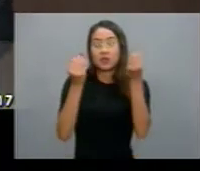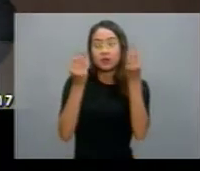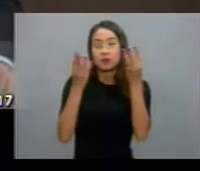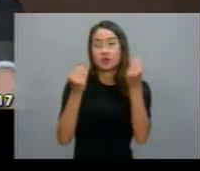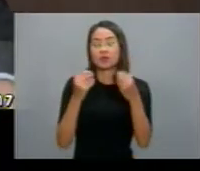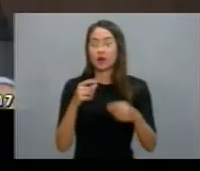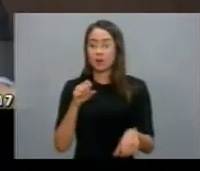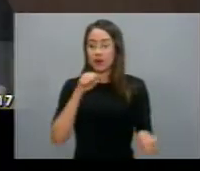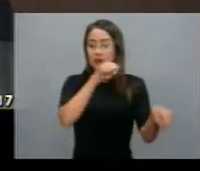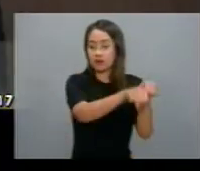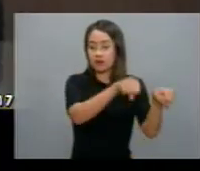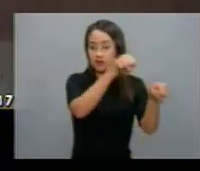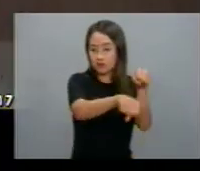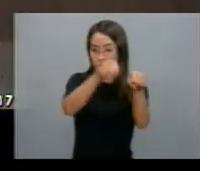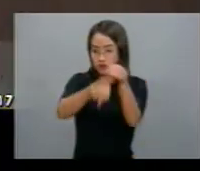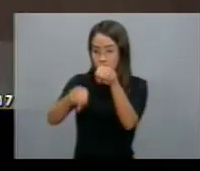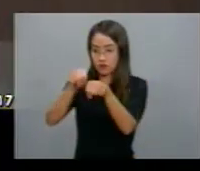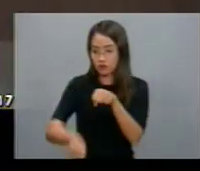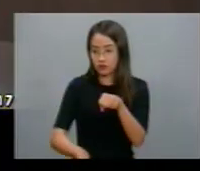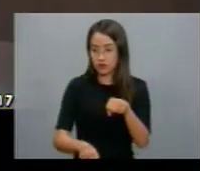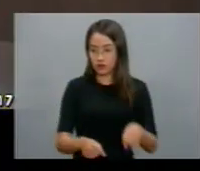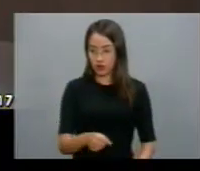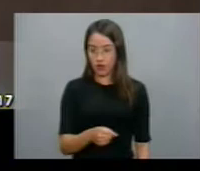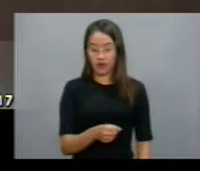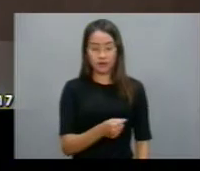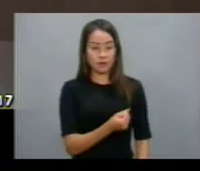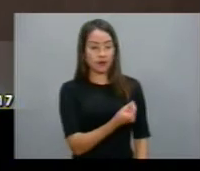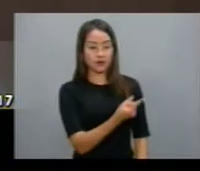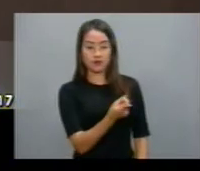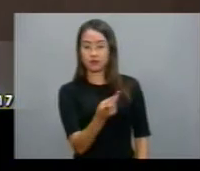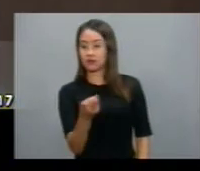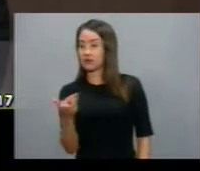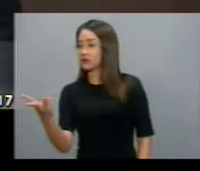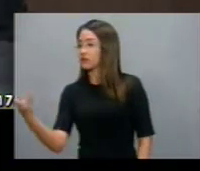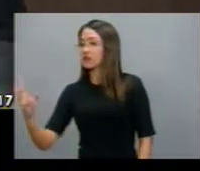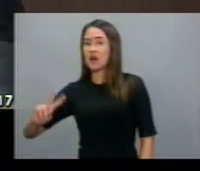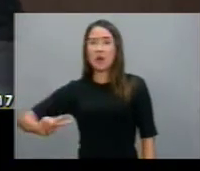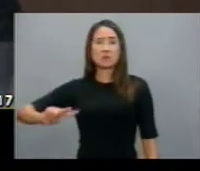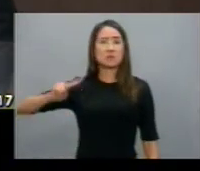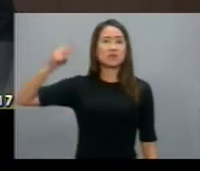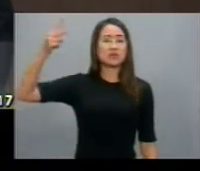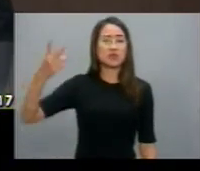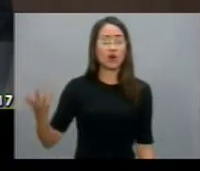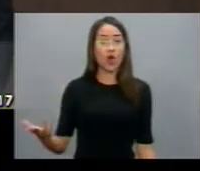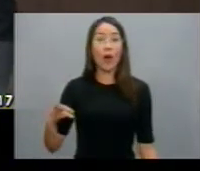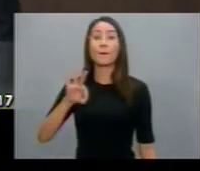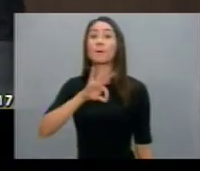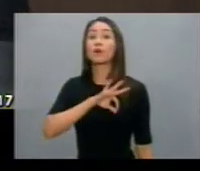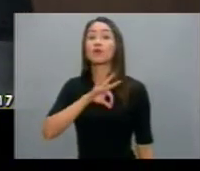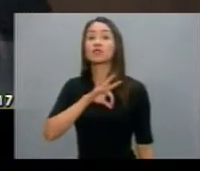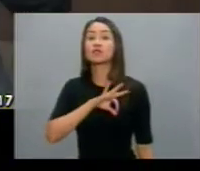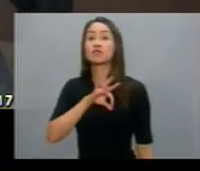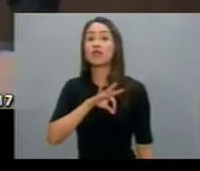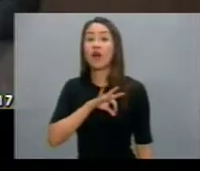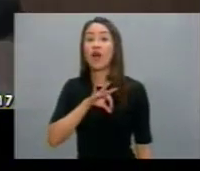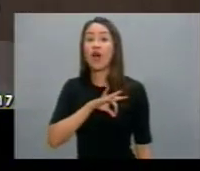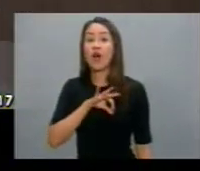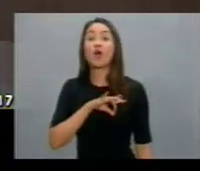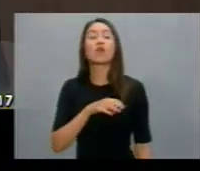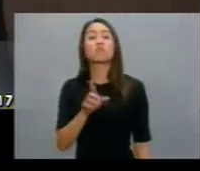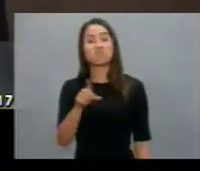crescer, vai aumentar a letalidade policial, o número de policiais mortos poderá vir a crescer, porque no